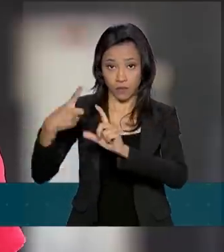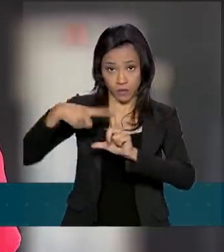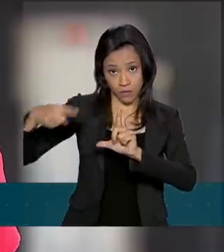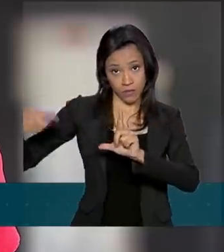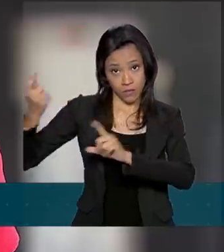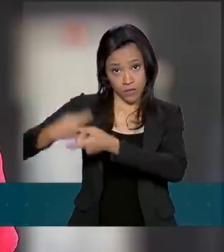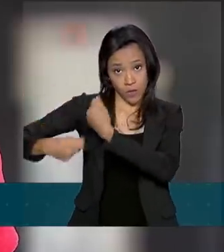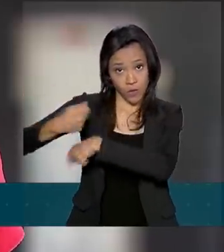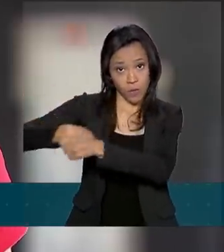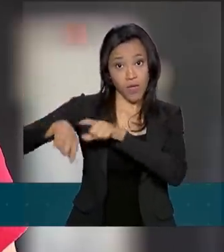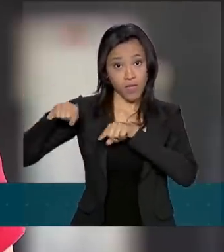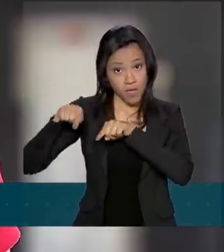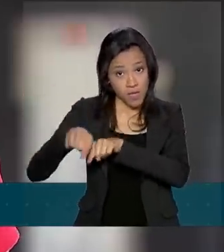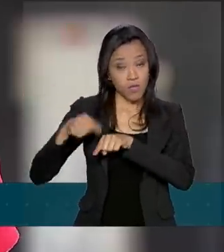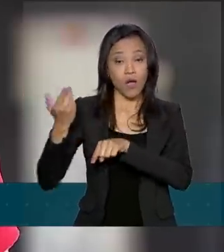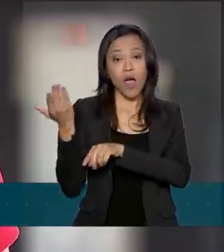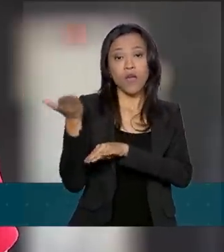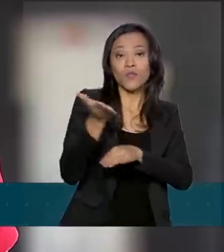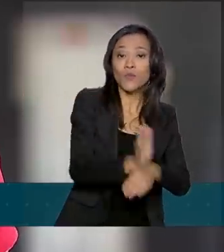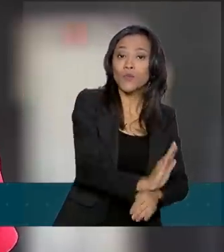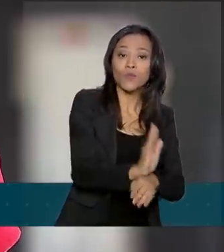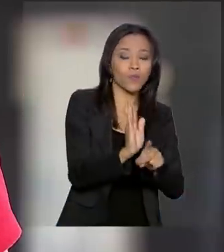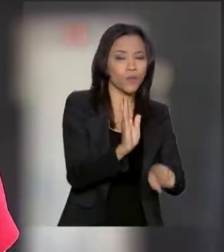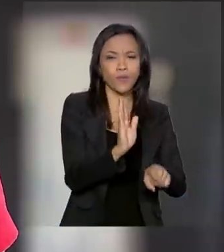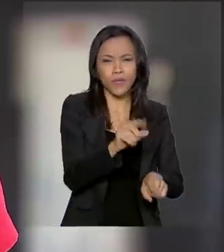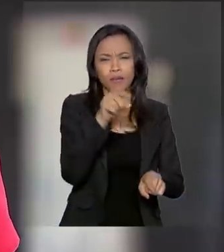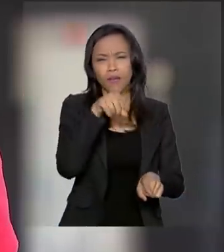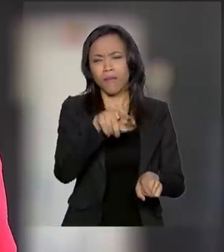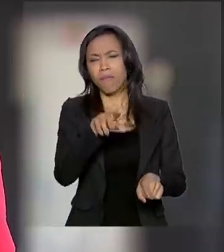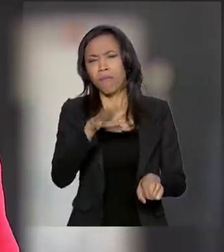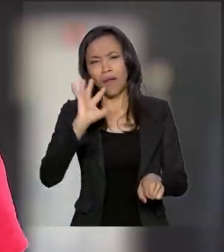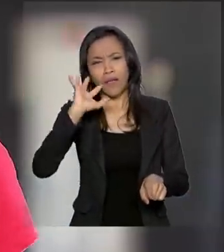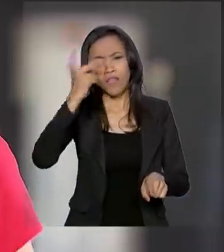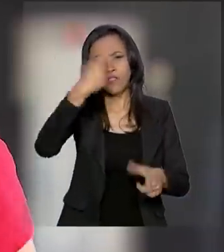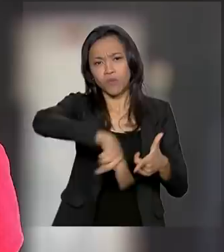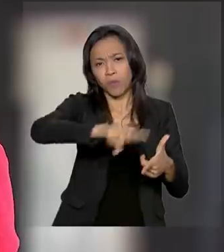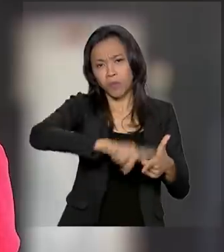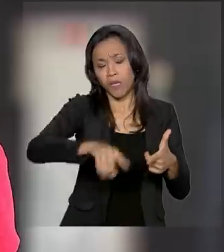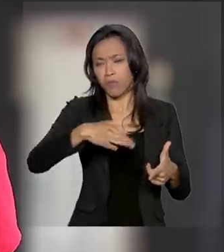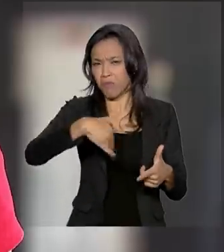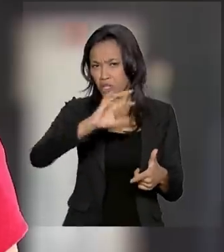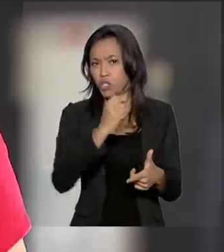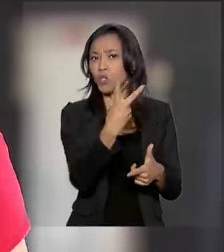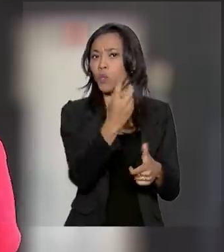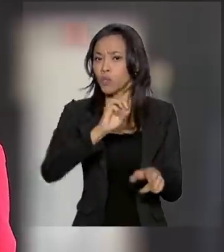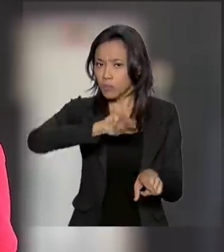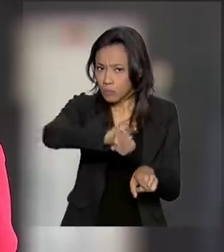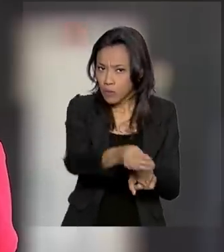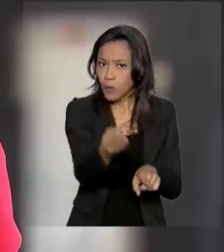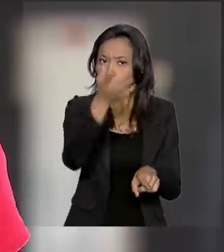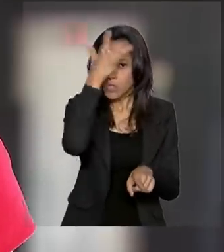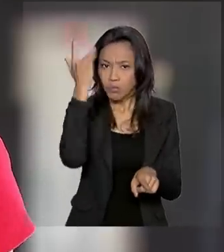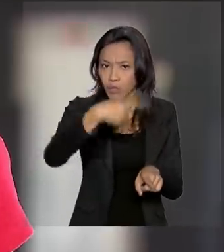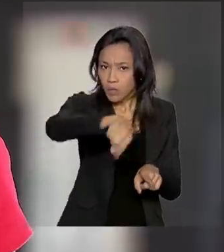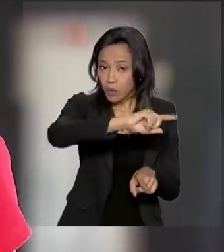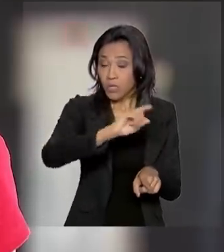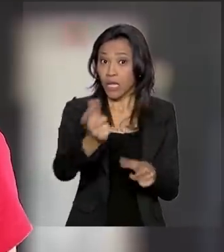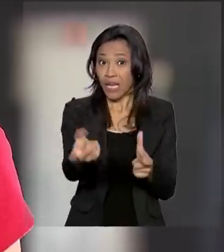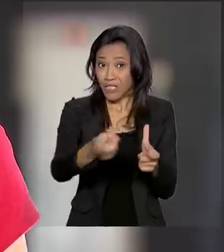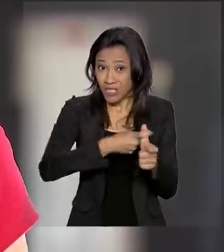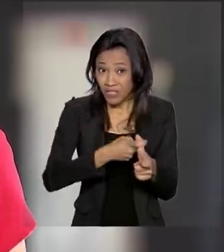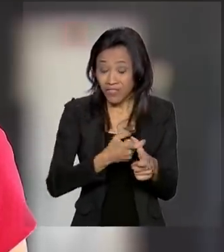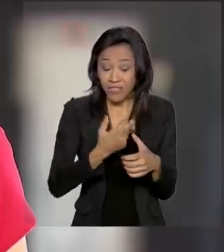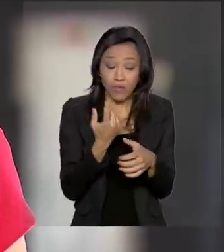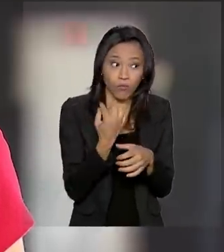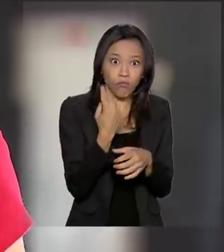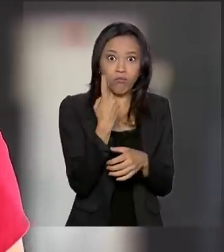a medida contribua para a regularização de quase 2 milhões de contribuintes, cujas dívidas ultrapassam 1